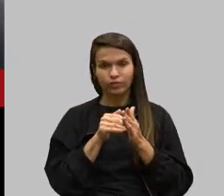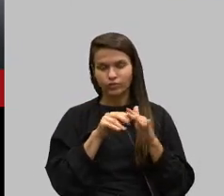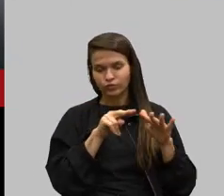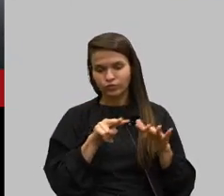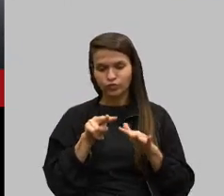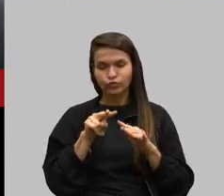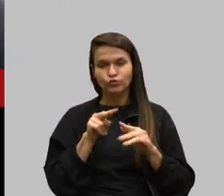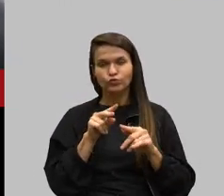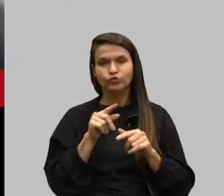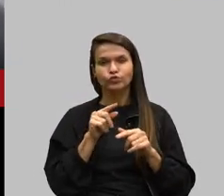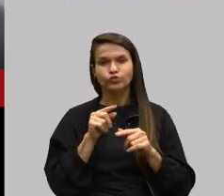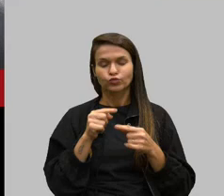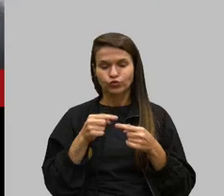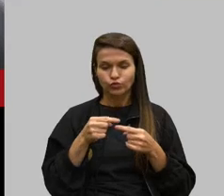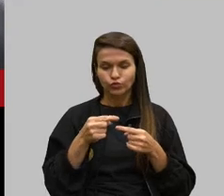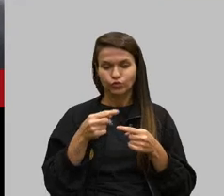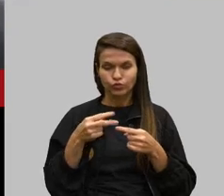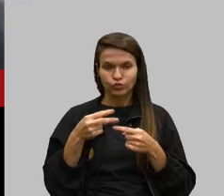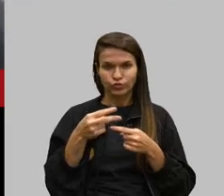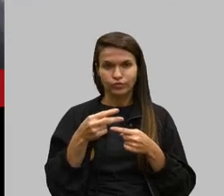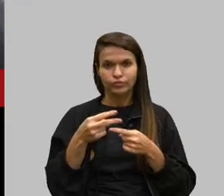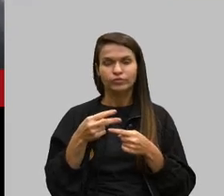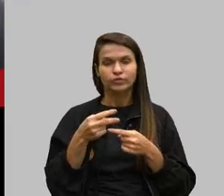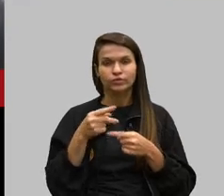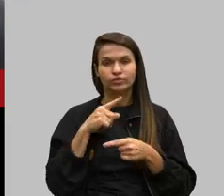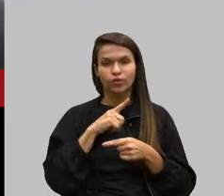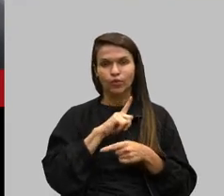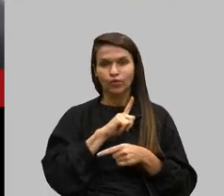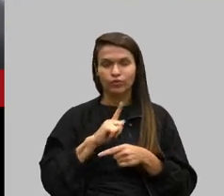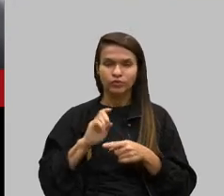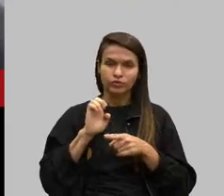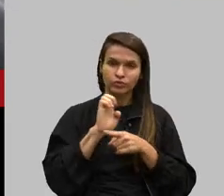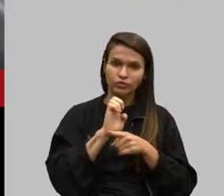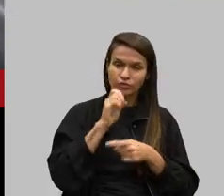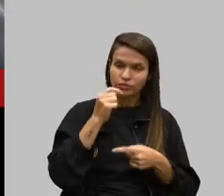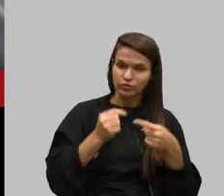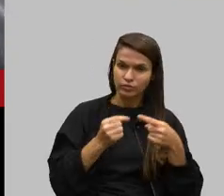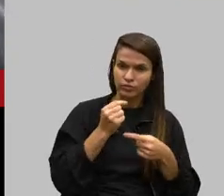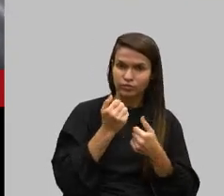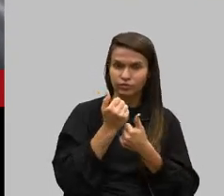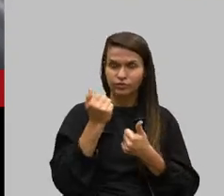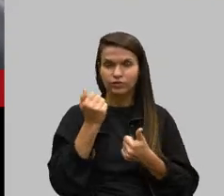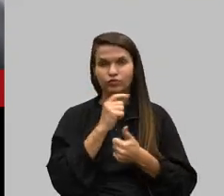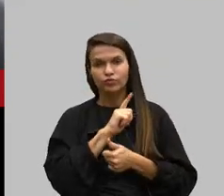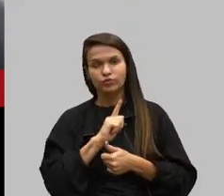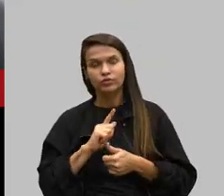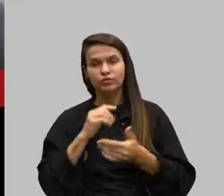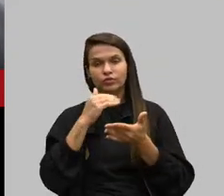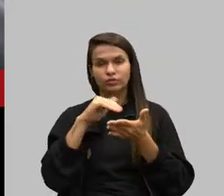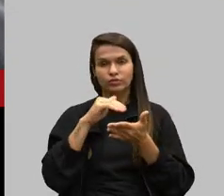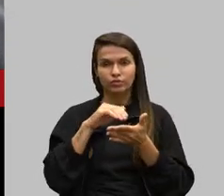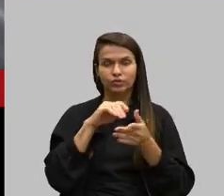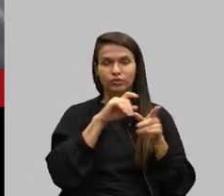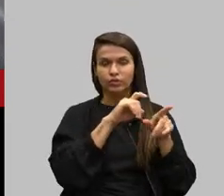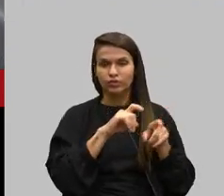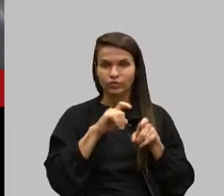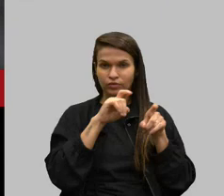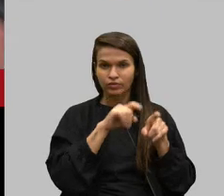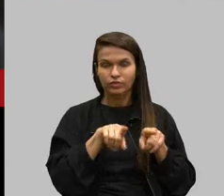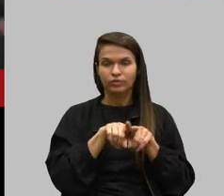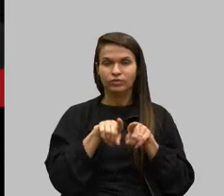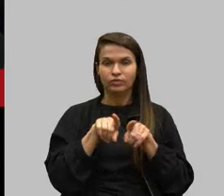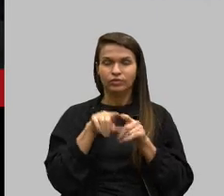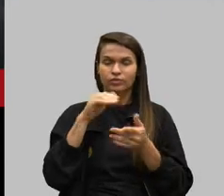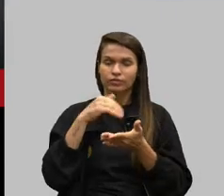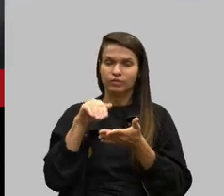semanas nos reunimos e com o governador do Estado com vice-governador secretário da fazenda secretária de